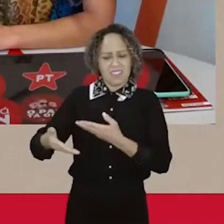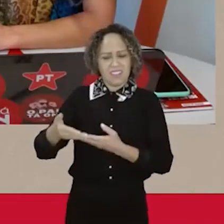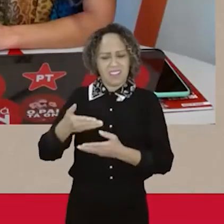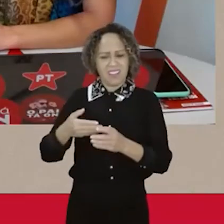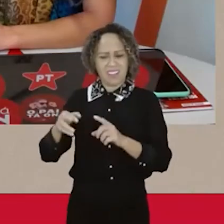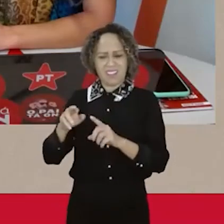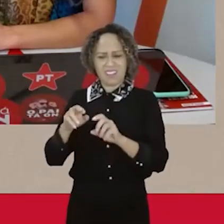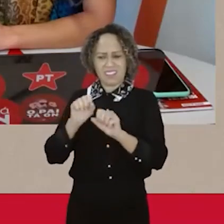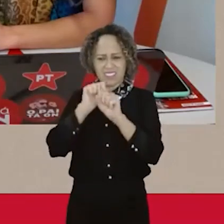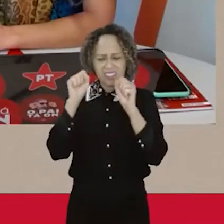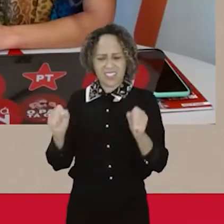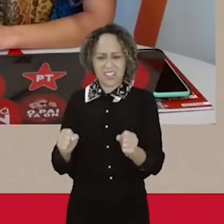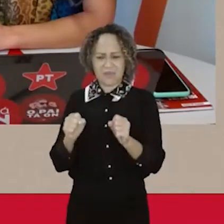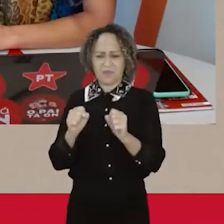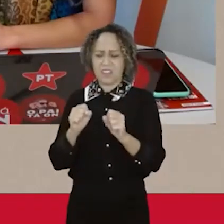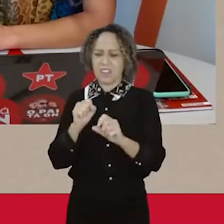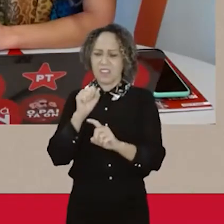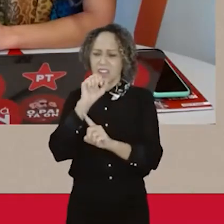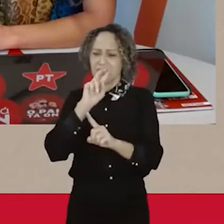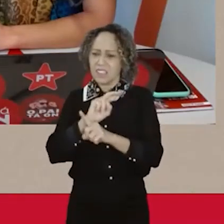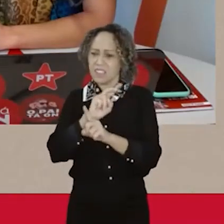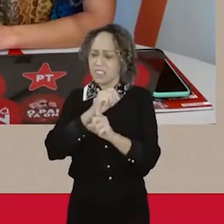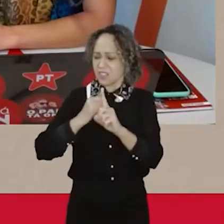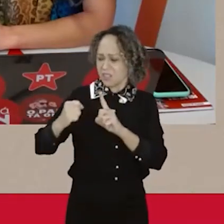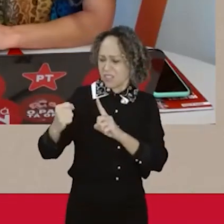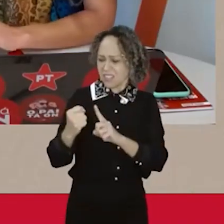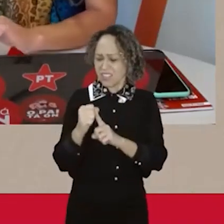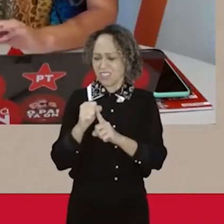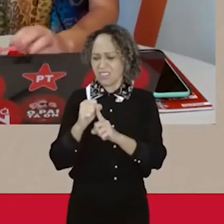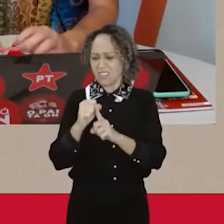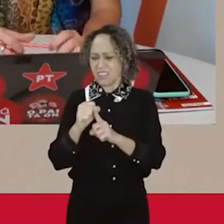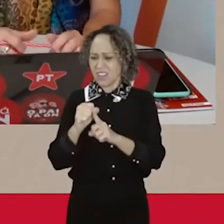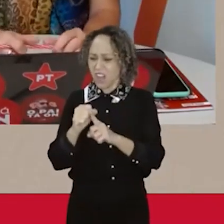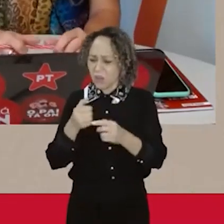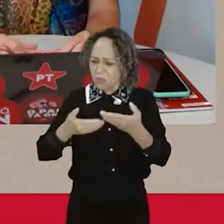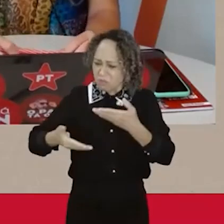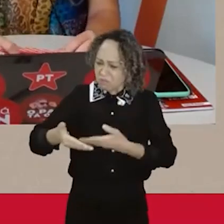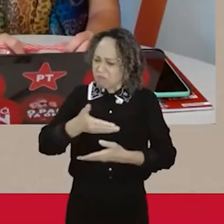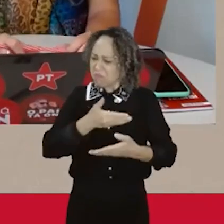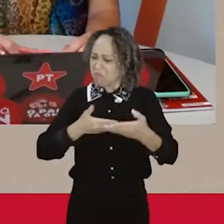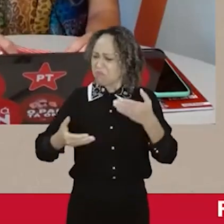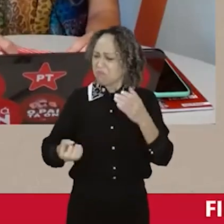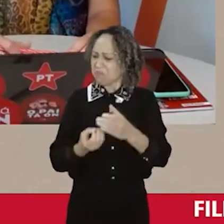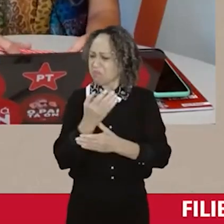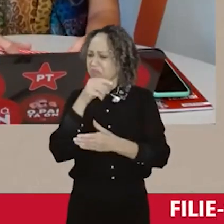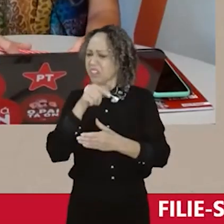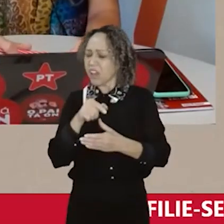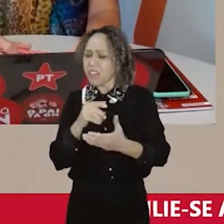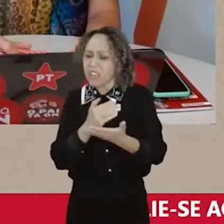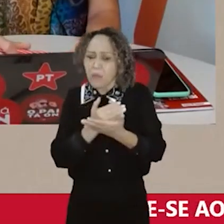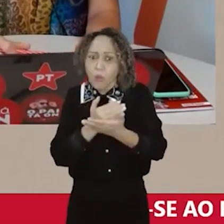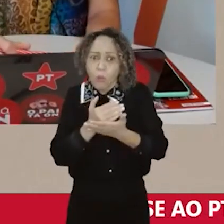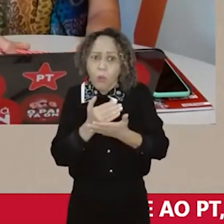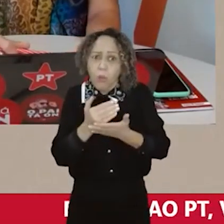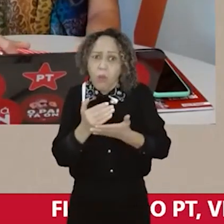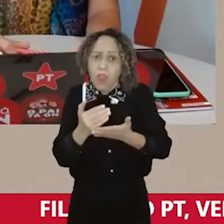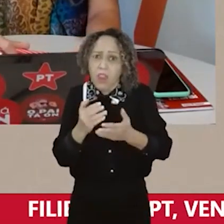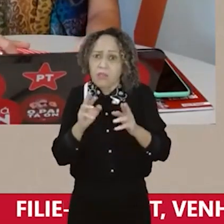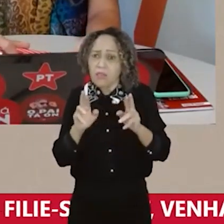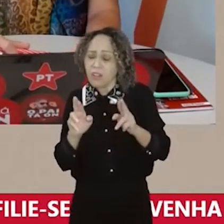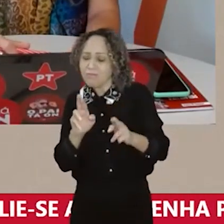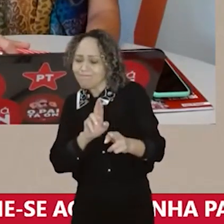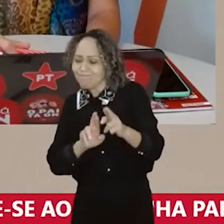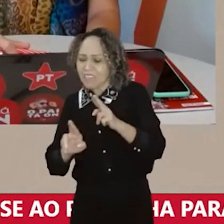gigantesco. Você tinha todo um processo de formação, de construção dessa rede, que ainda era embrionária, ainda estava no começo. Então, nós temos